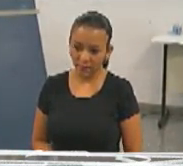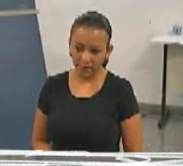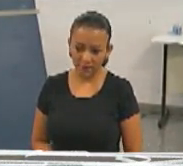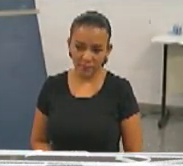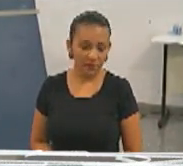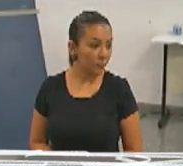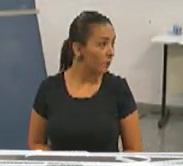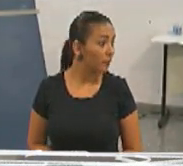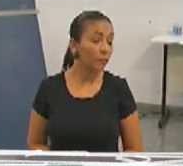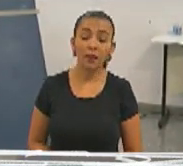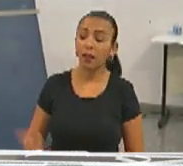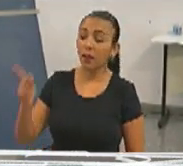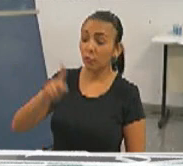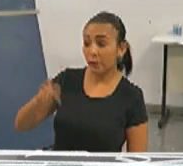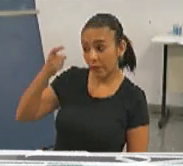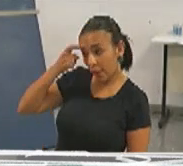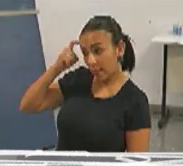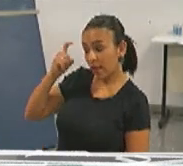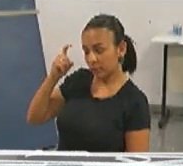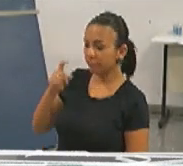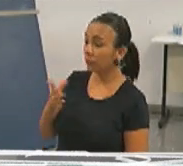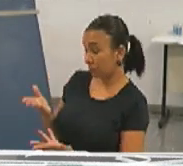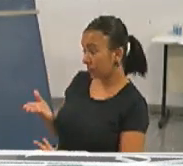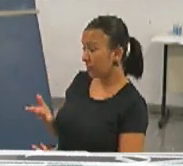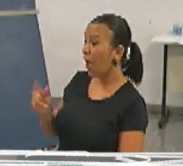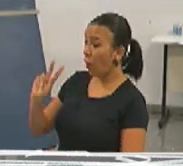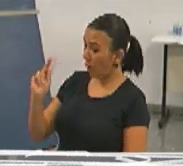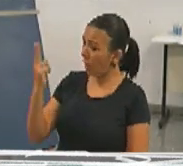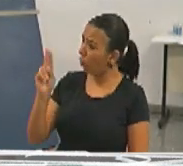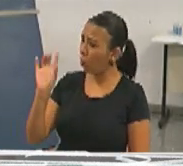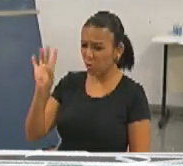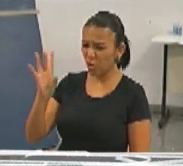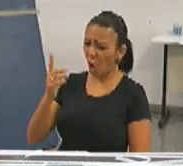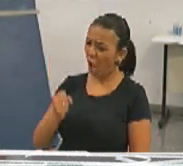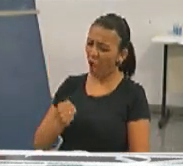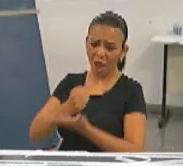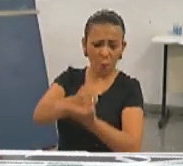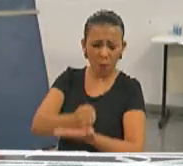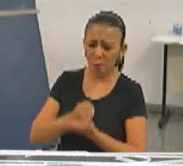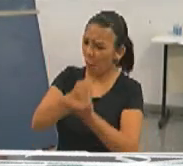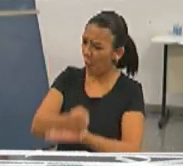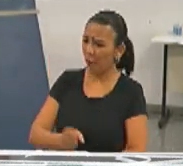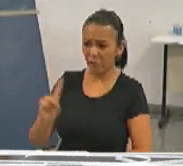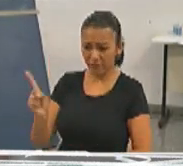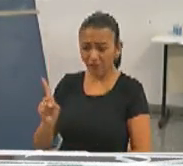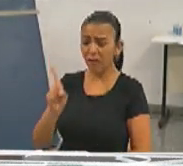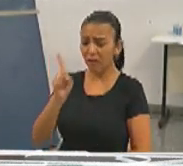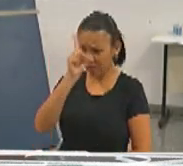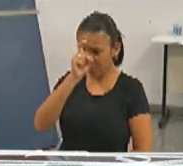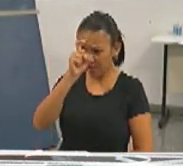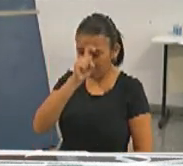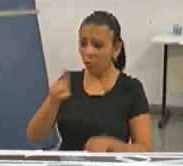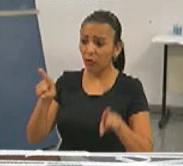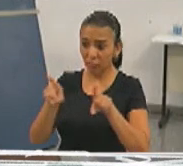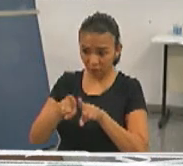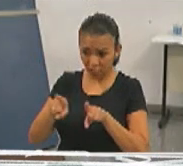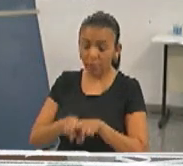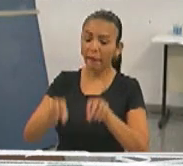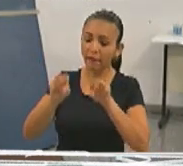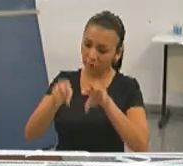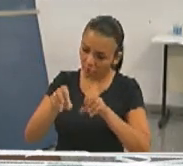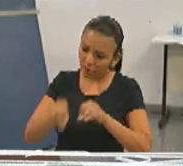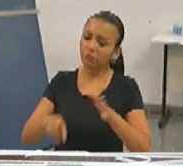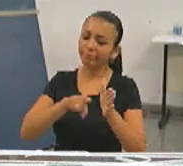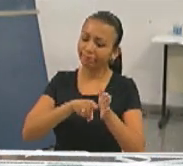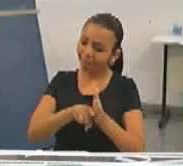Professora Liane, o HU não é só assistência, como o hospital universitário deve estar alicerçado nos pilares ensino e pesquisa,